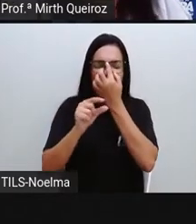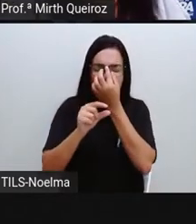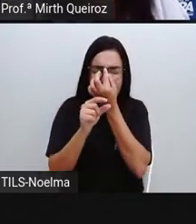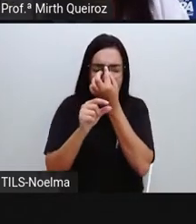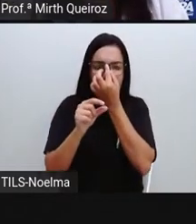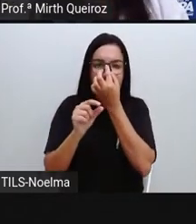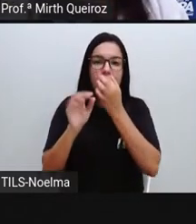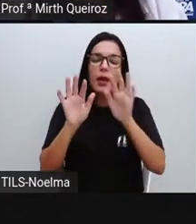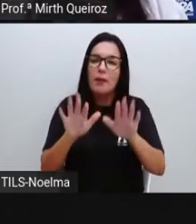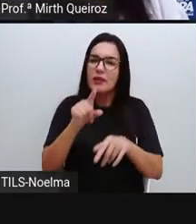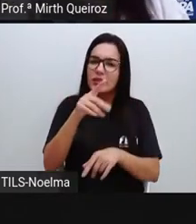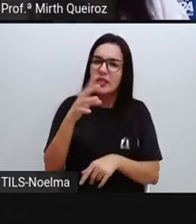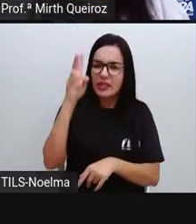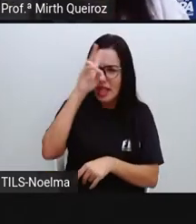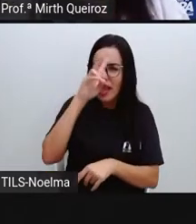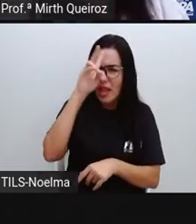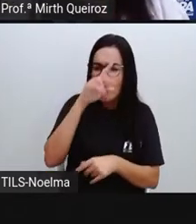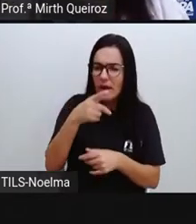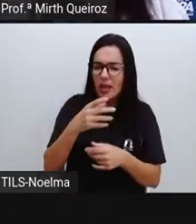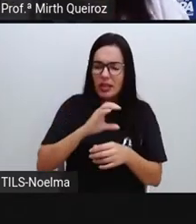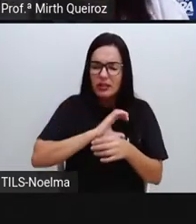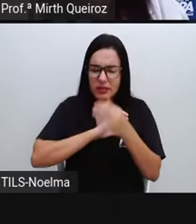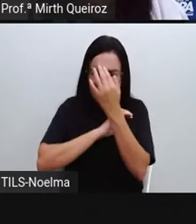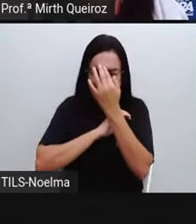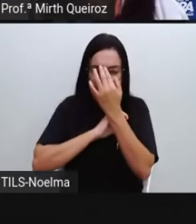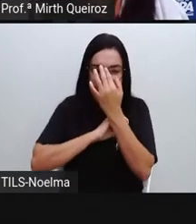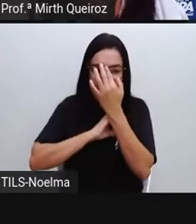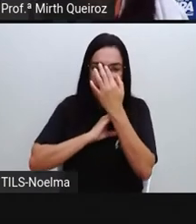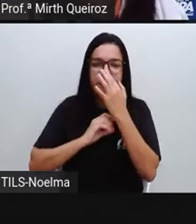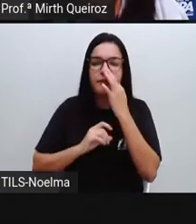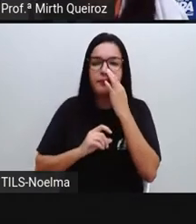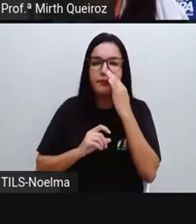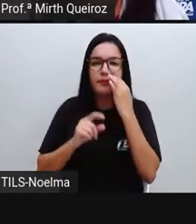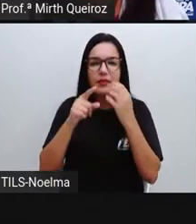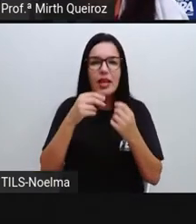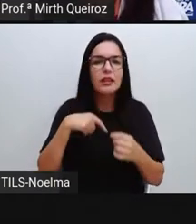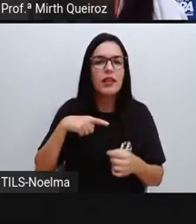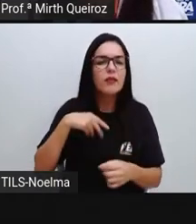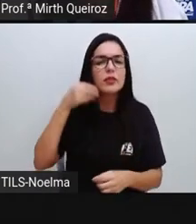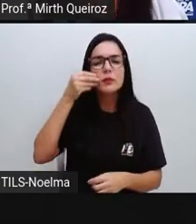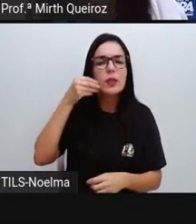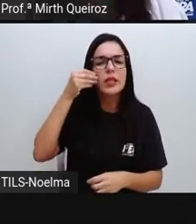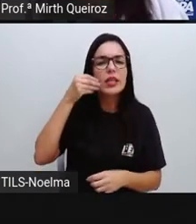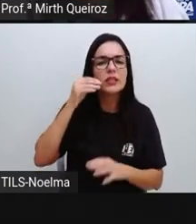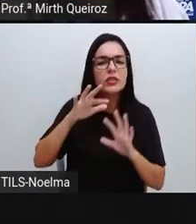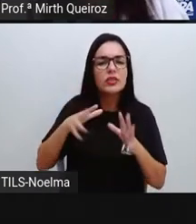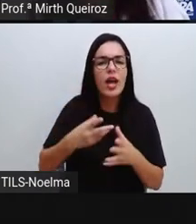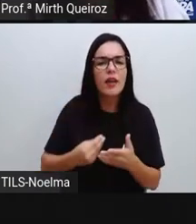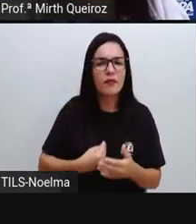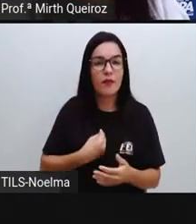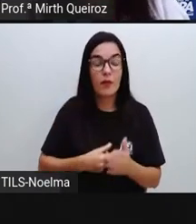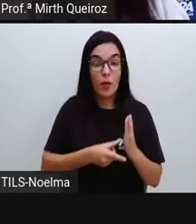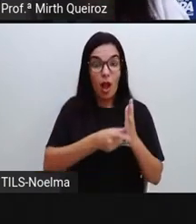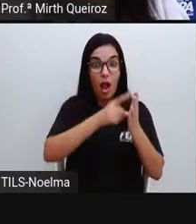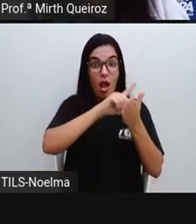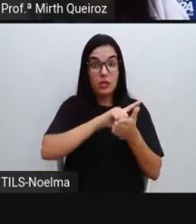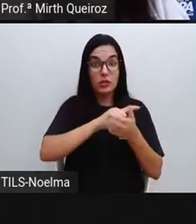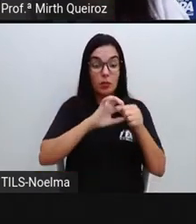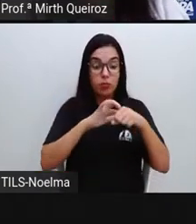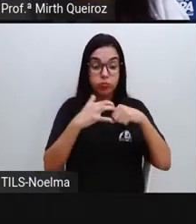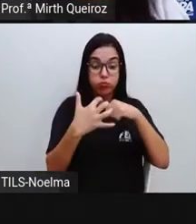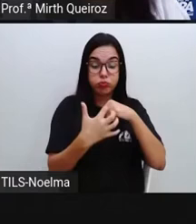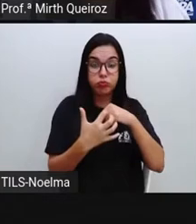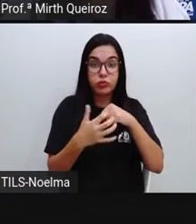né? Mas e aí, vocês lembram o nome dos seus colegas? Quais coisas foram as experiências que vocês viveram antes da pandemia atingir o